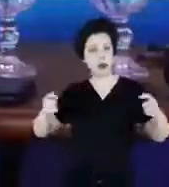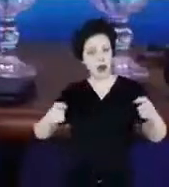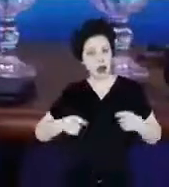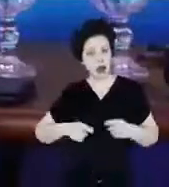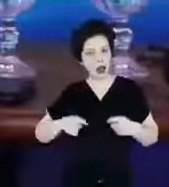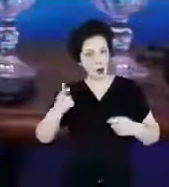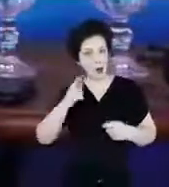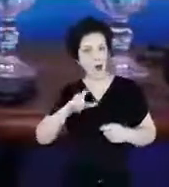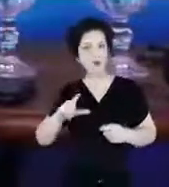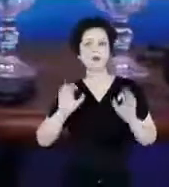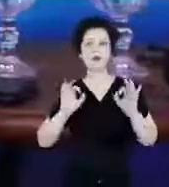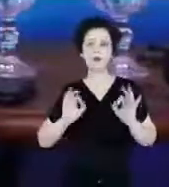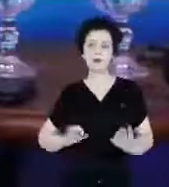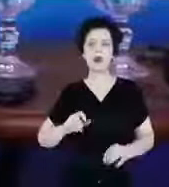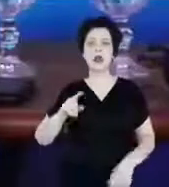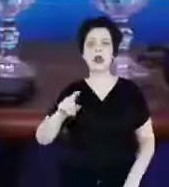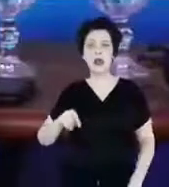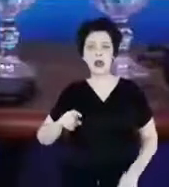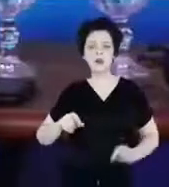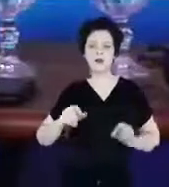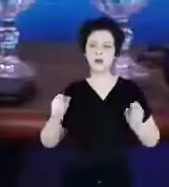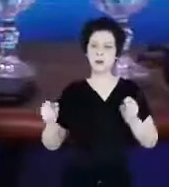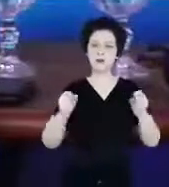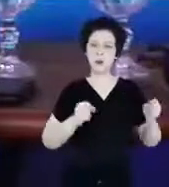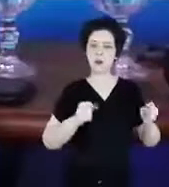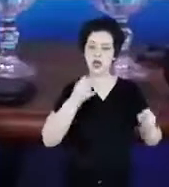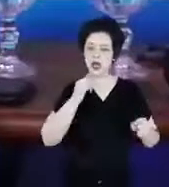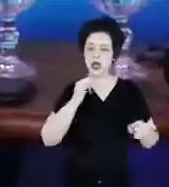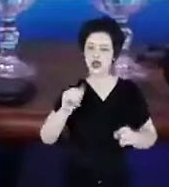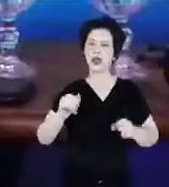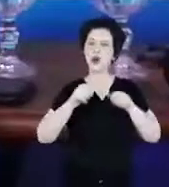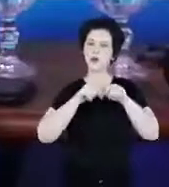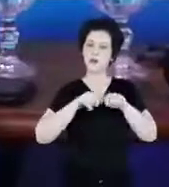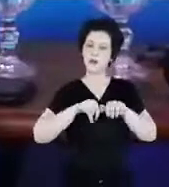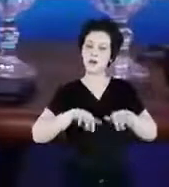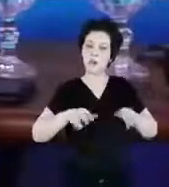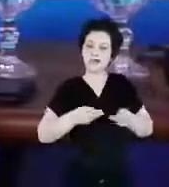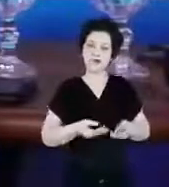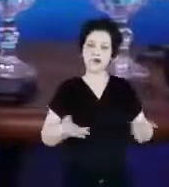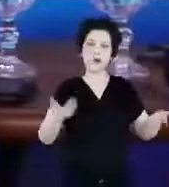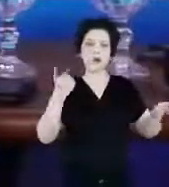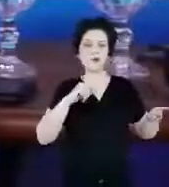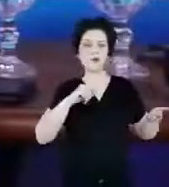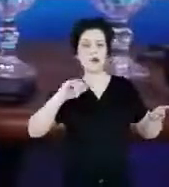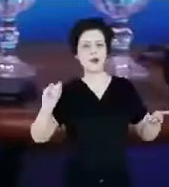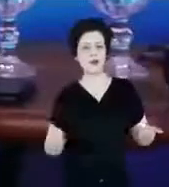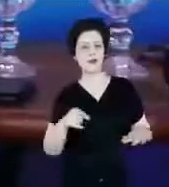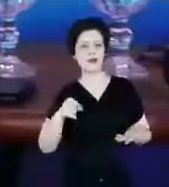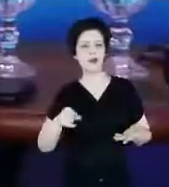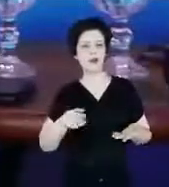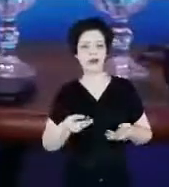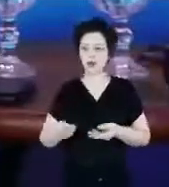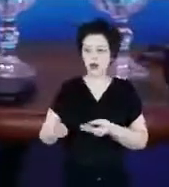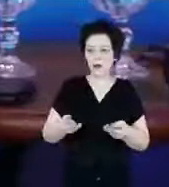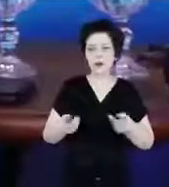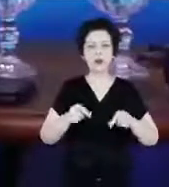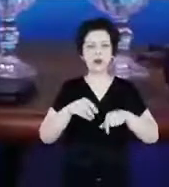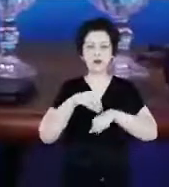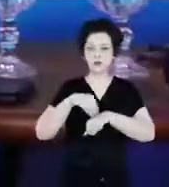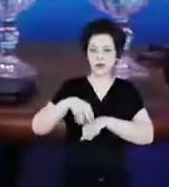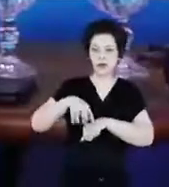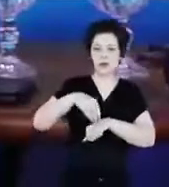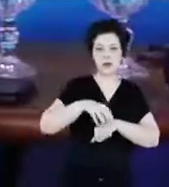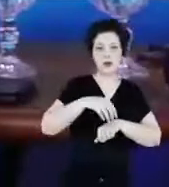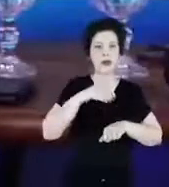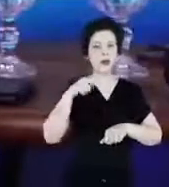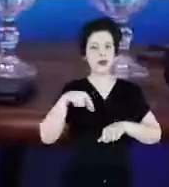com certeza, uma grande potência energética e que a gente possa usufruir, né, compartilhando desse crescimento e desse desenvolvimento